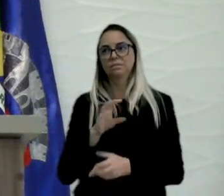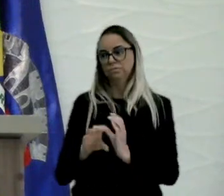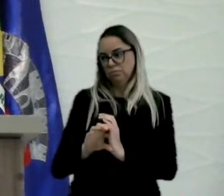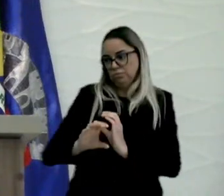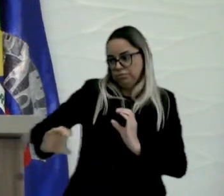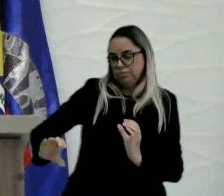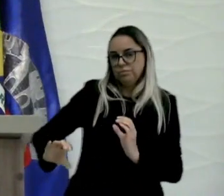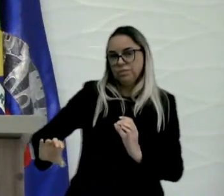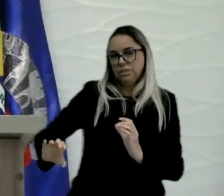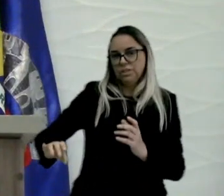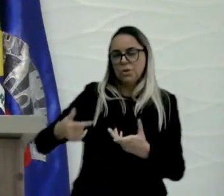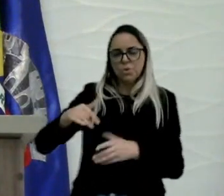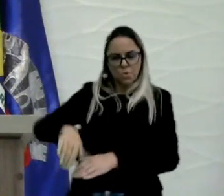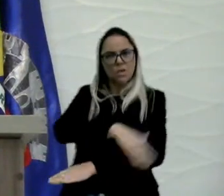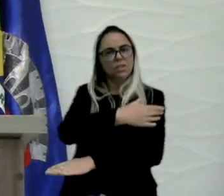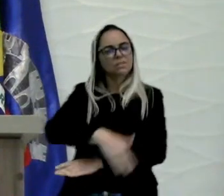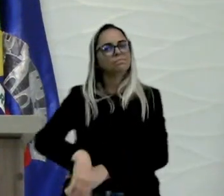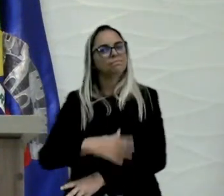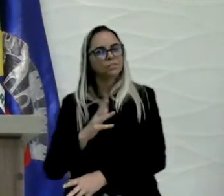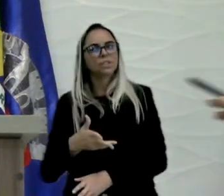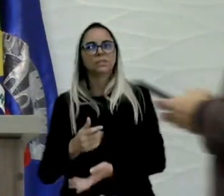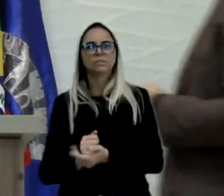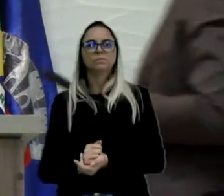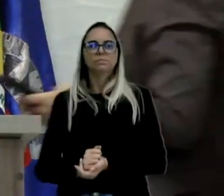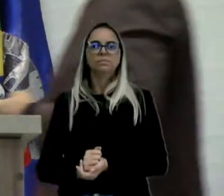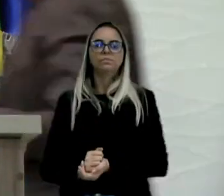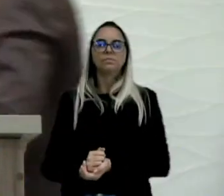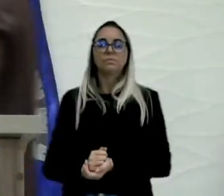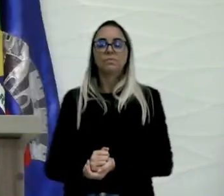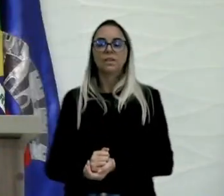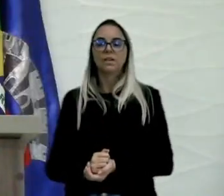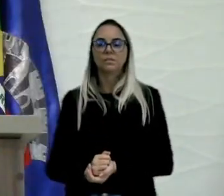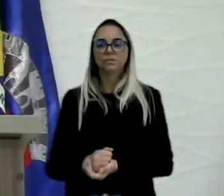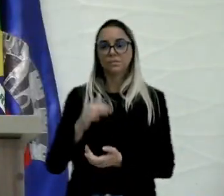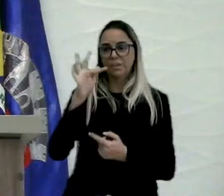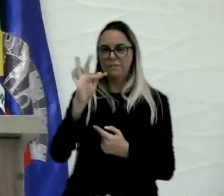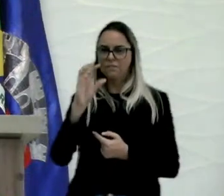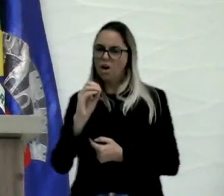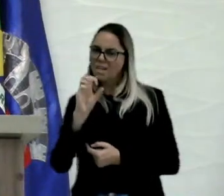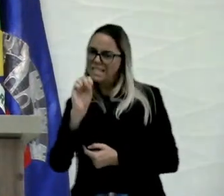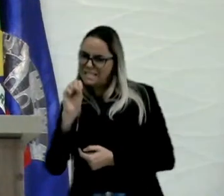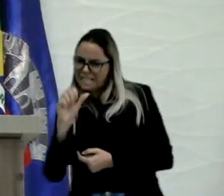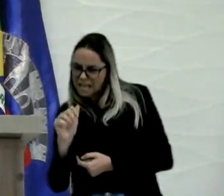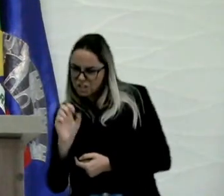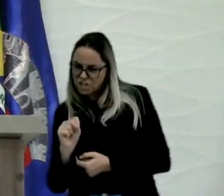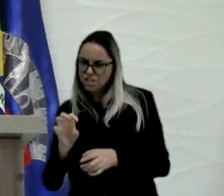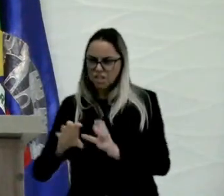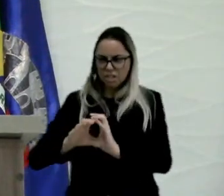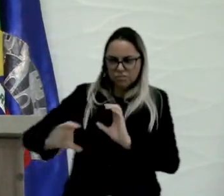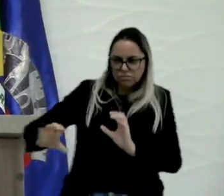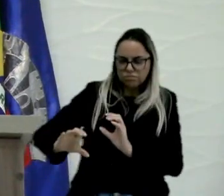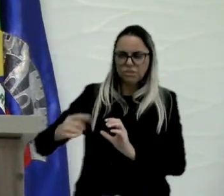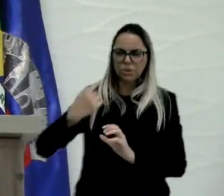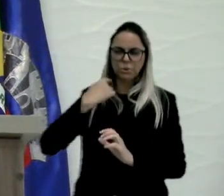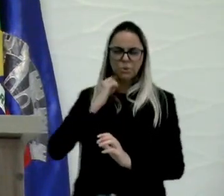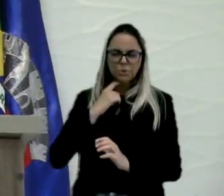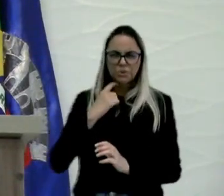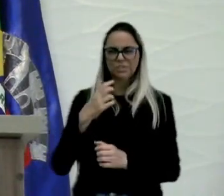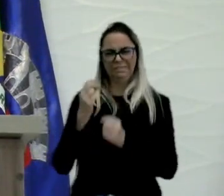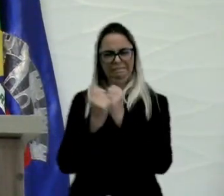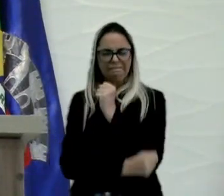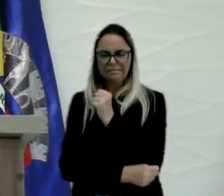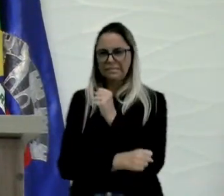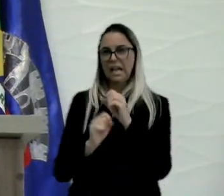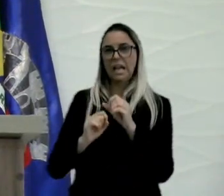esgotamento sanitário e tem uma boa parte que ainda não tem funciona com forças a gente e tem muita dificuldade de conseguir o carro limpa